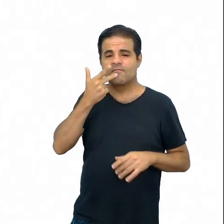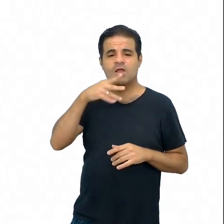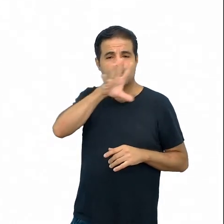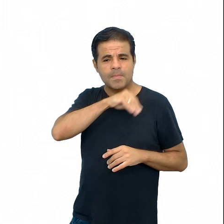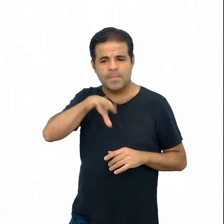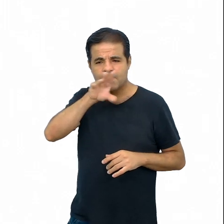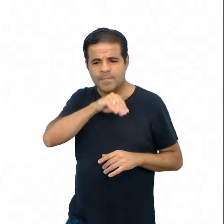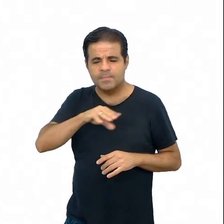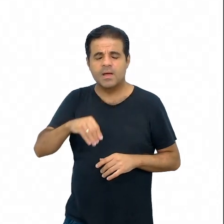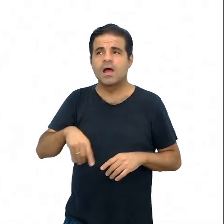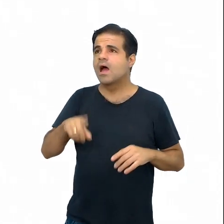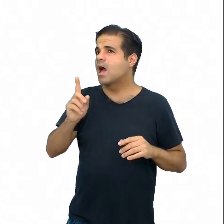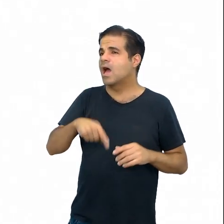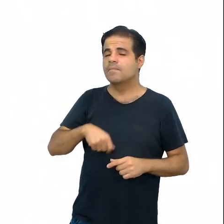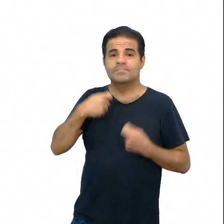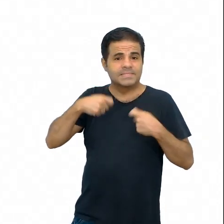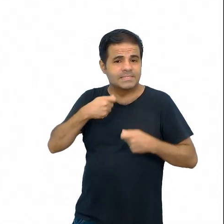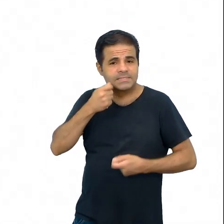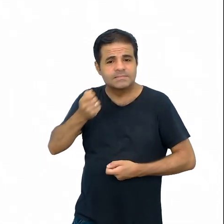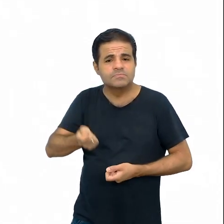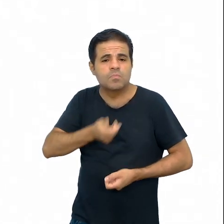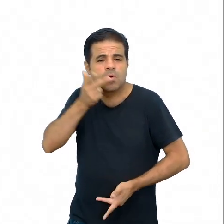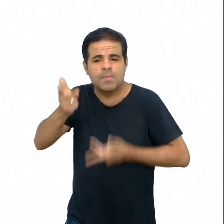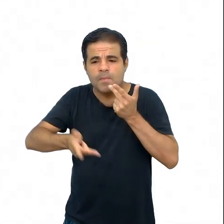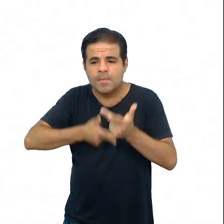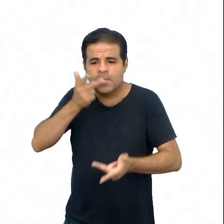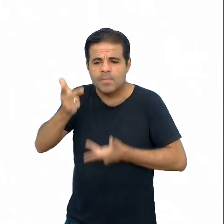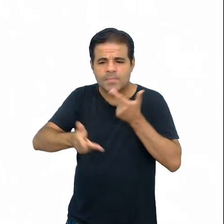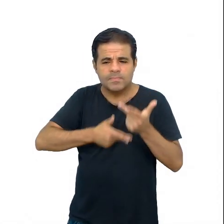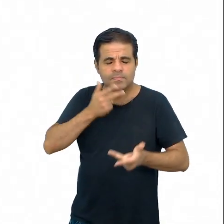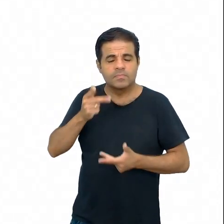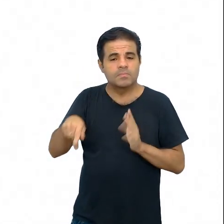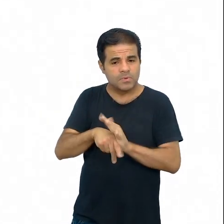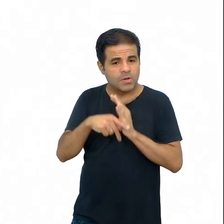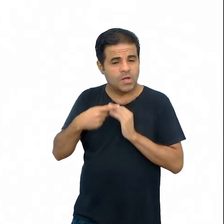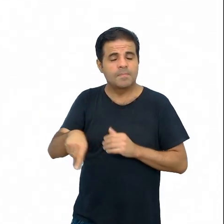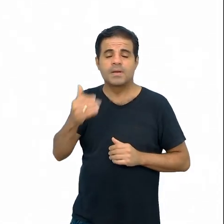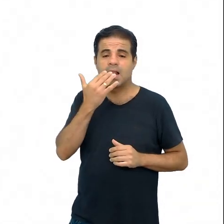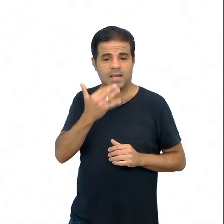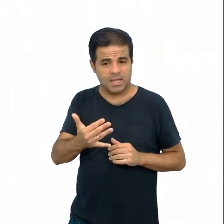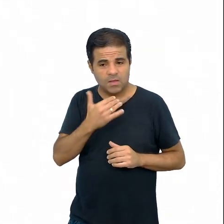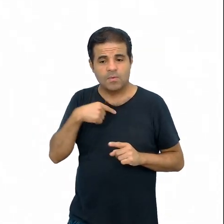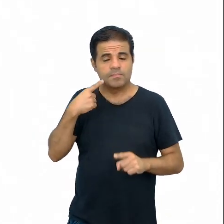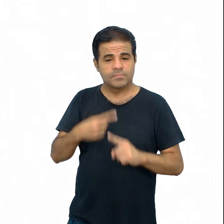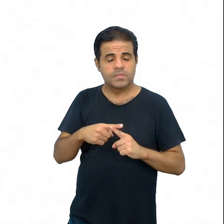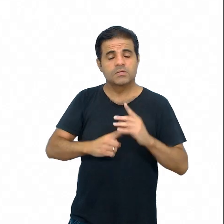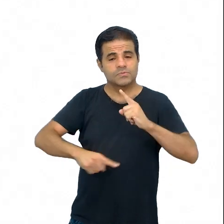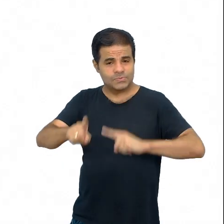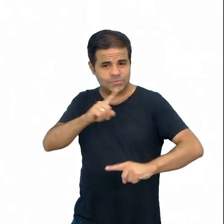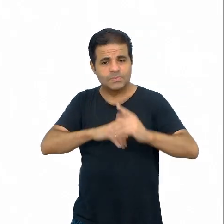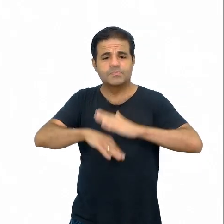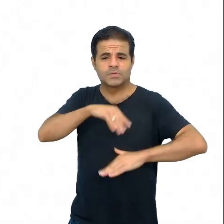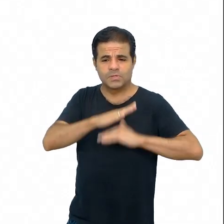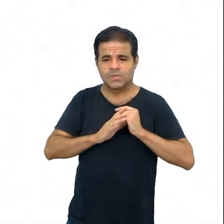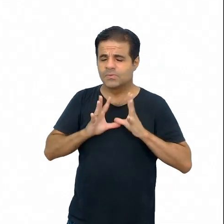língua deve ser poliglota, né, da sua própria língua. Porque, assim, os domínios, né, de todas as variantes